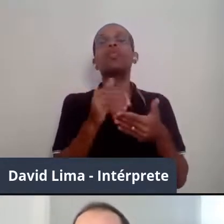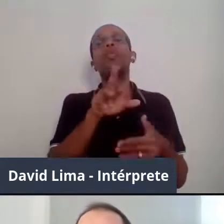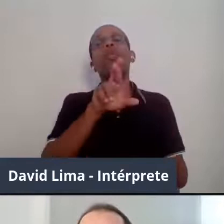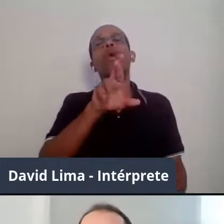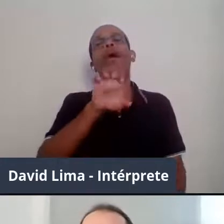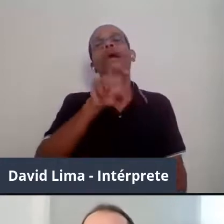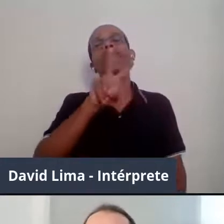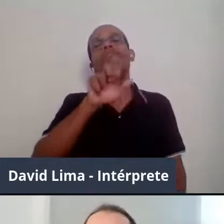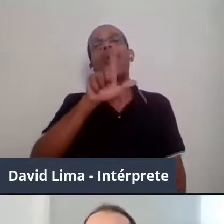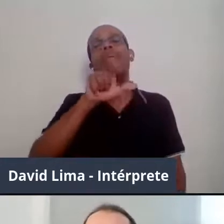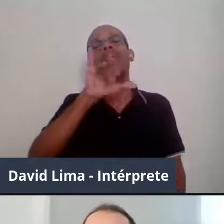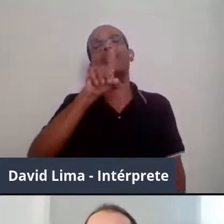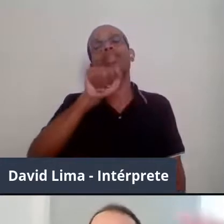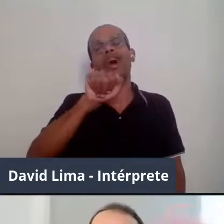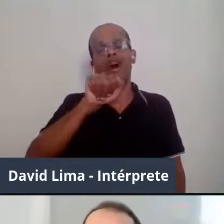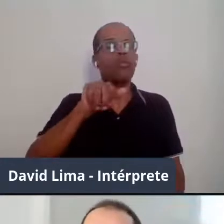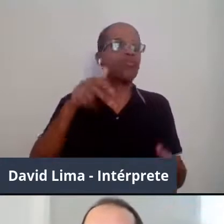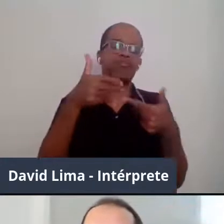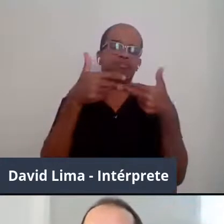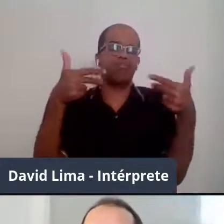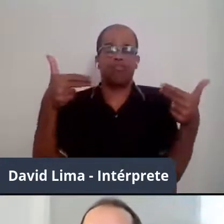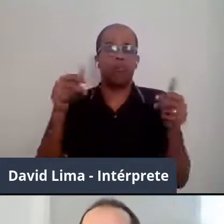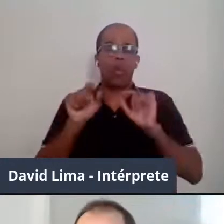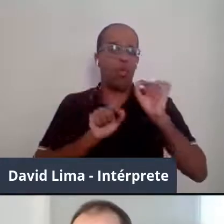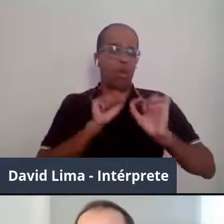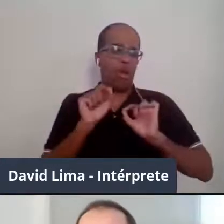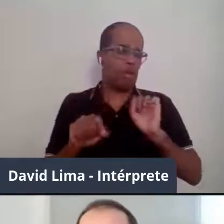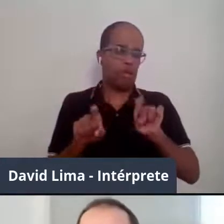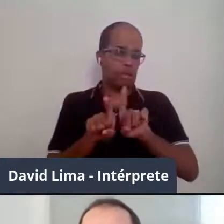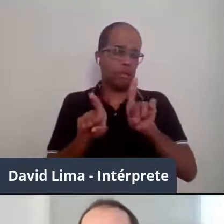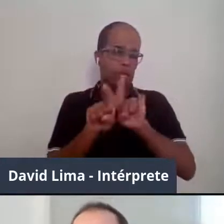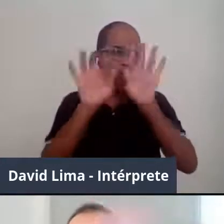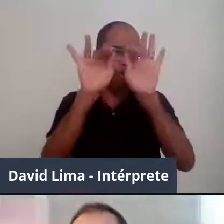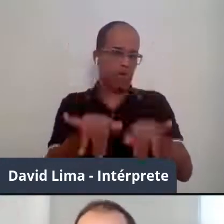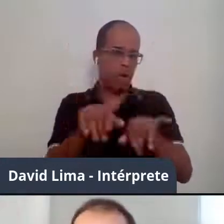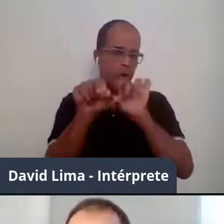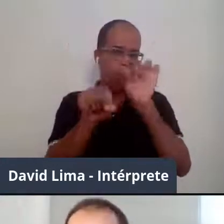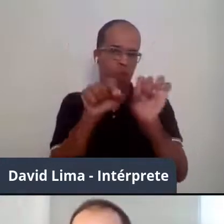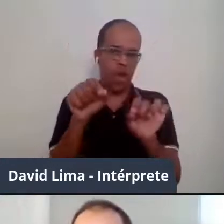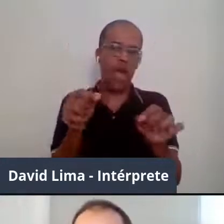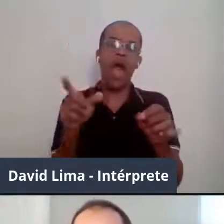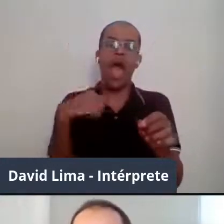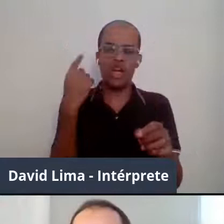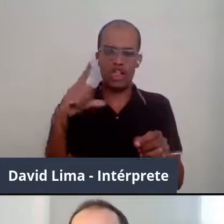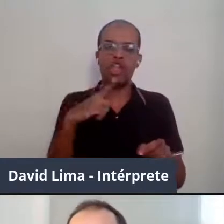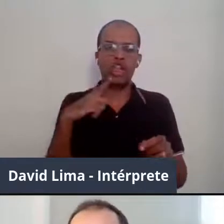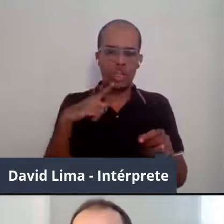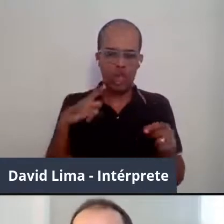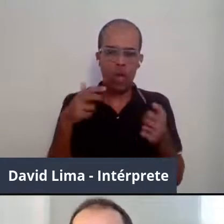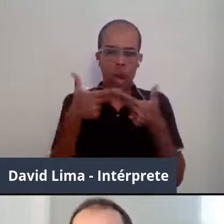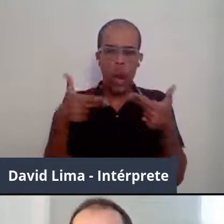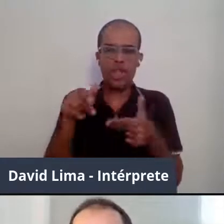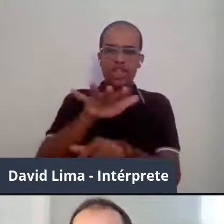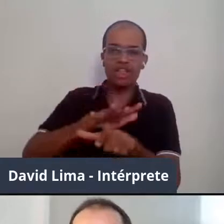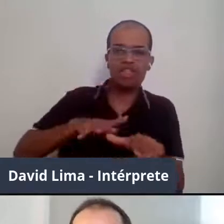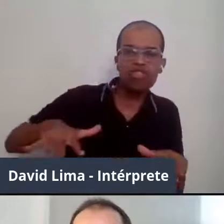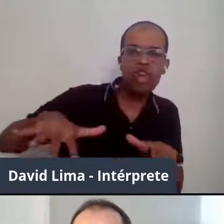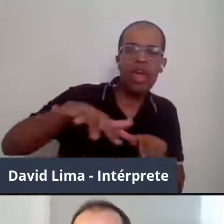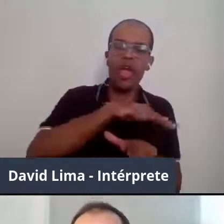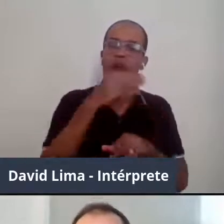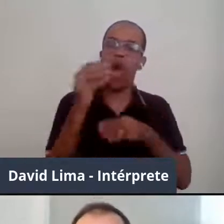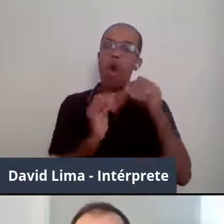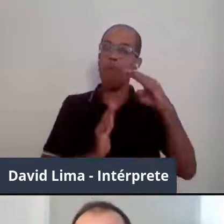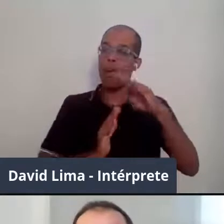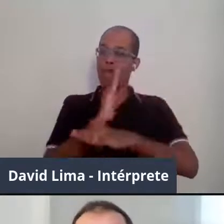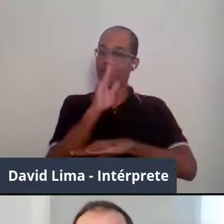da medicina em geral nesse contexto. E, finalmente, porque o seguinte, temos um desenho geral sobre como revalidar o